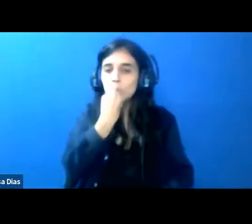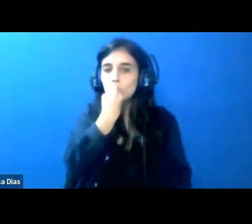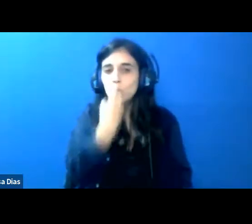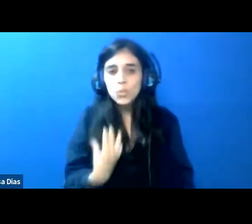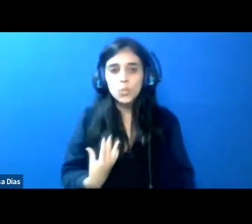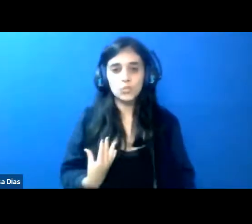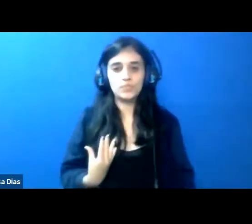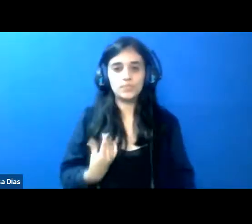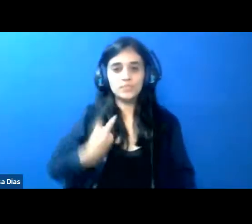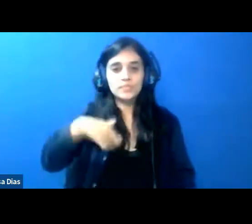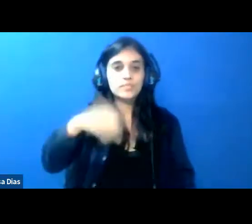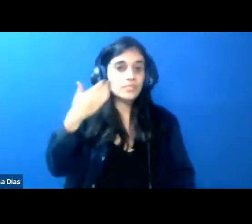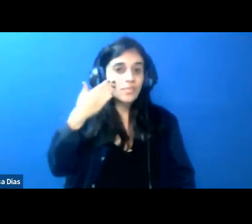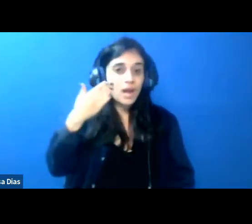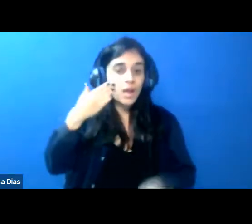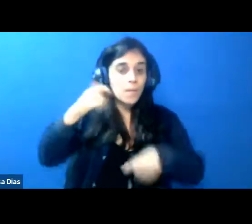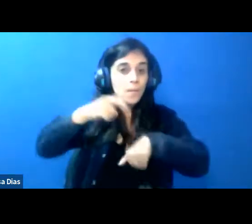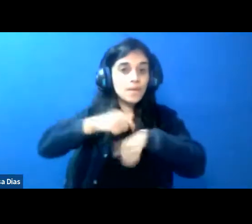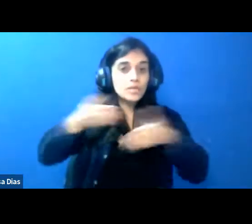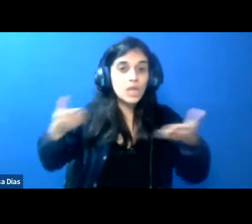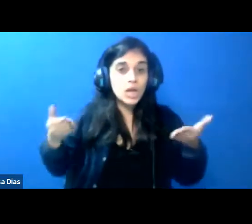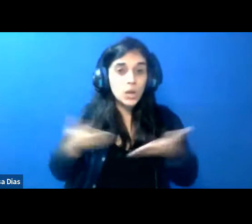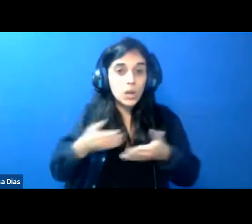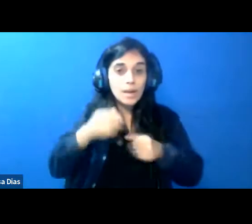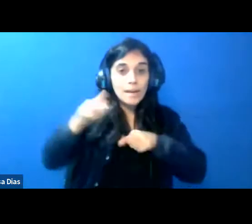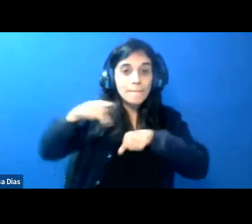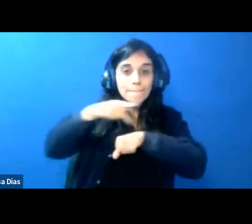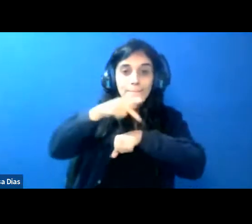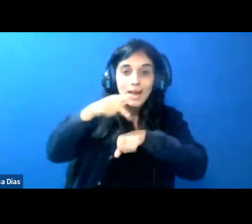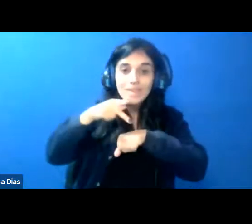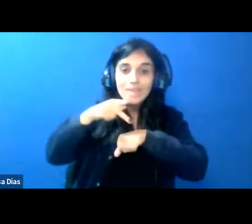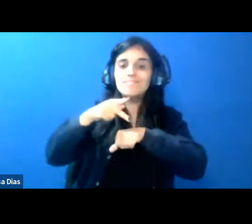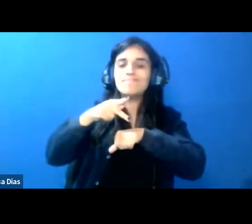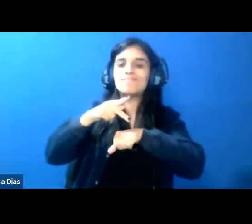que nesse momento nosso país volta para o mapa da fome,